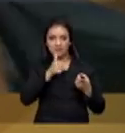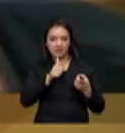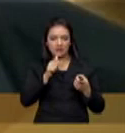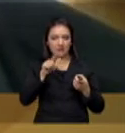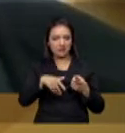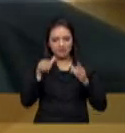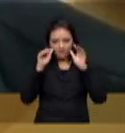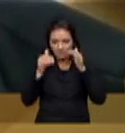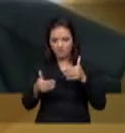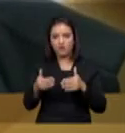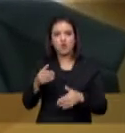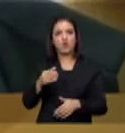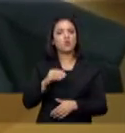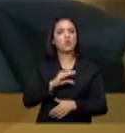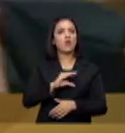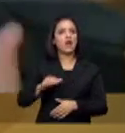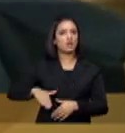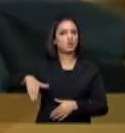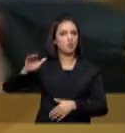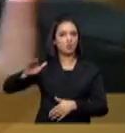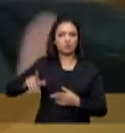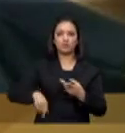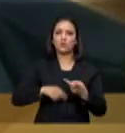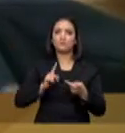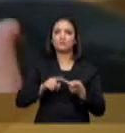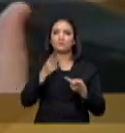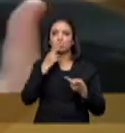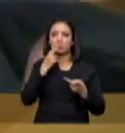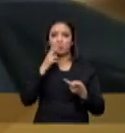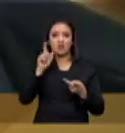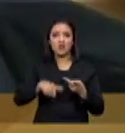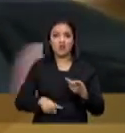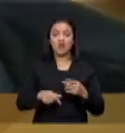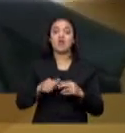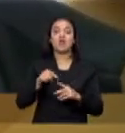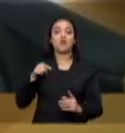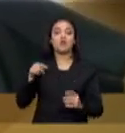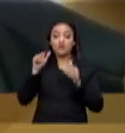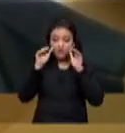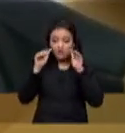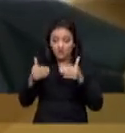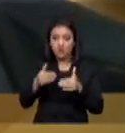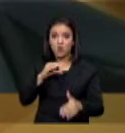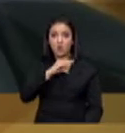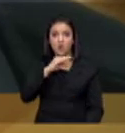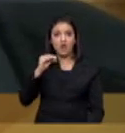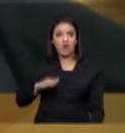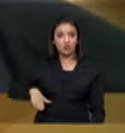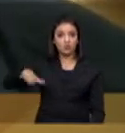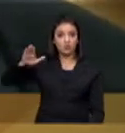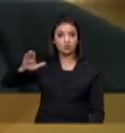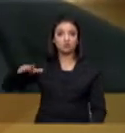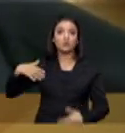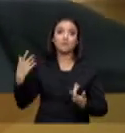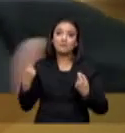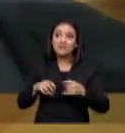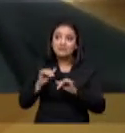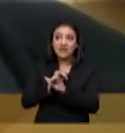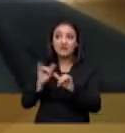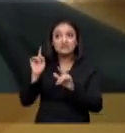se tabaco para adultos deve ser advertido o malefício, o que diríamos